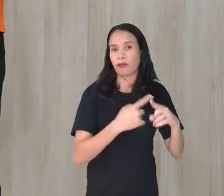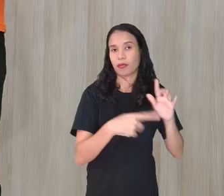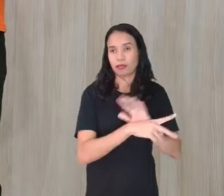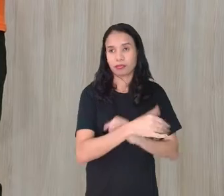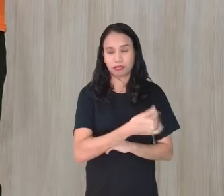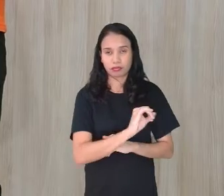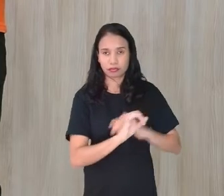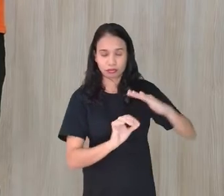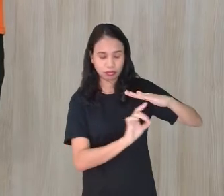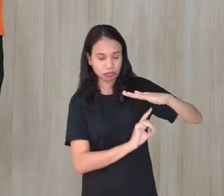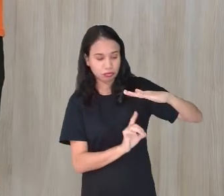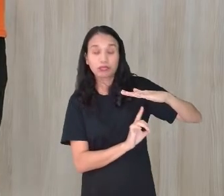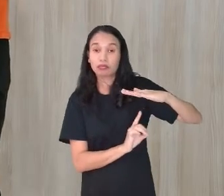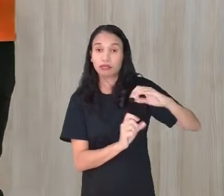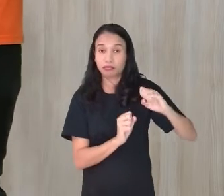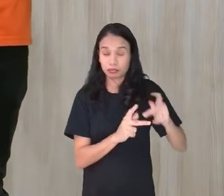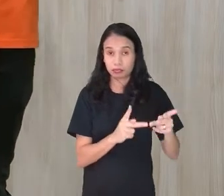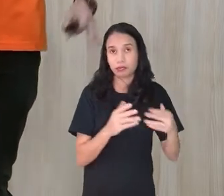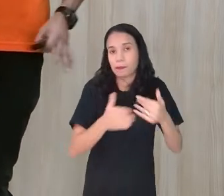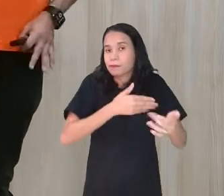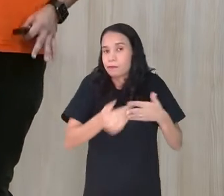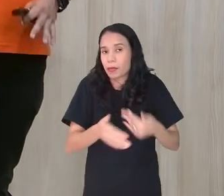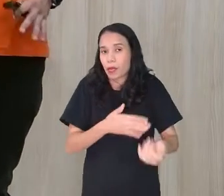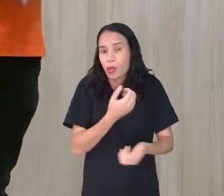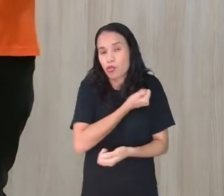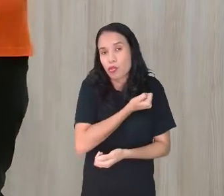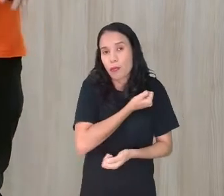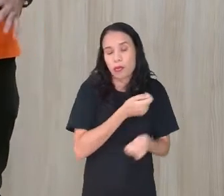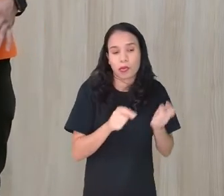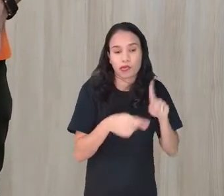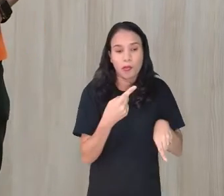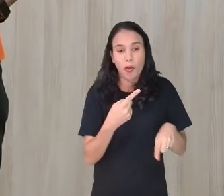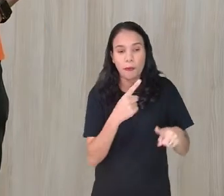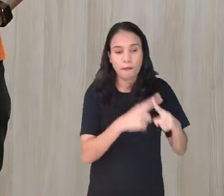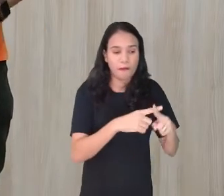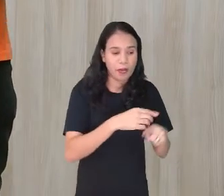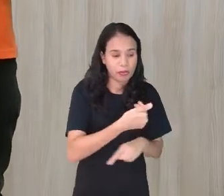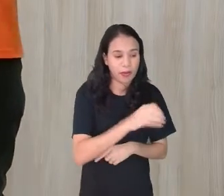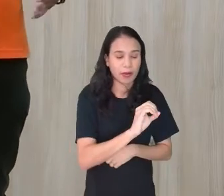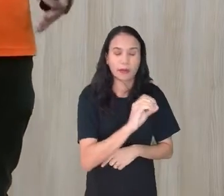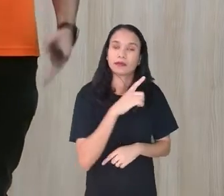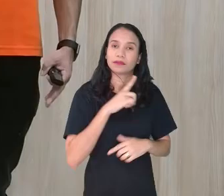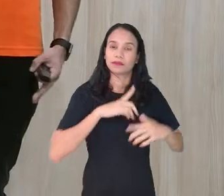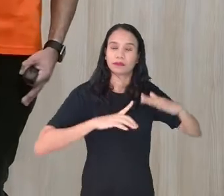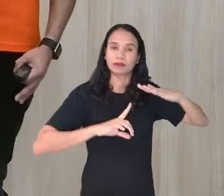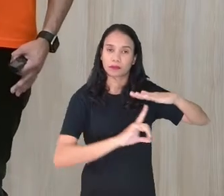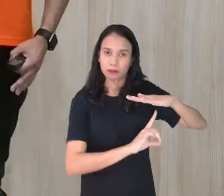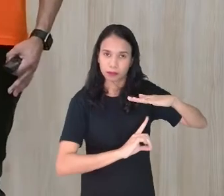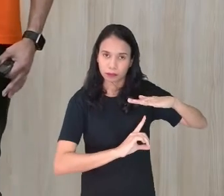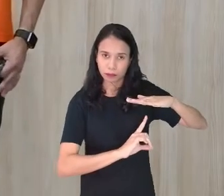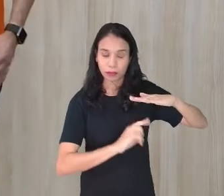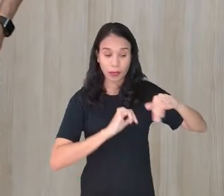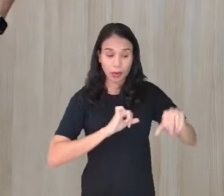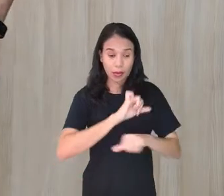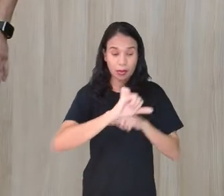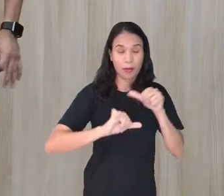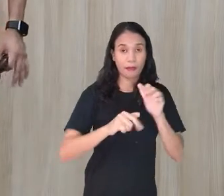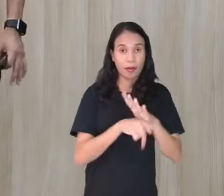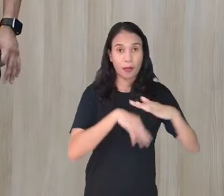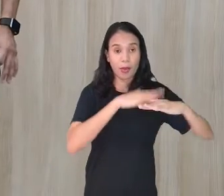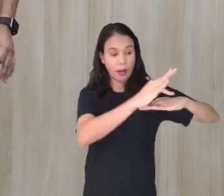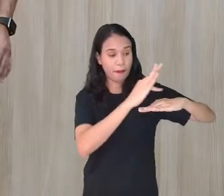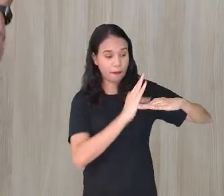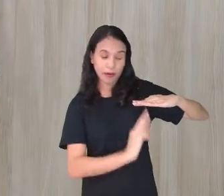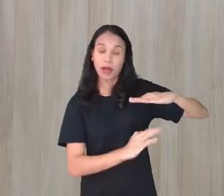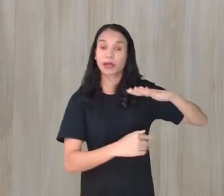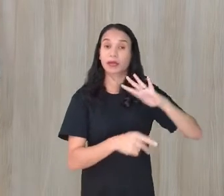no denominador. Então, qualquer número que não for um múltiplo de 10, certo? Que está no denominador, torna aquela fração